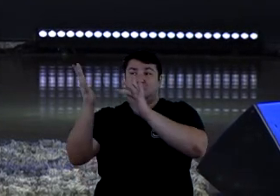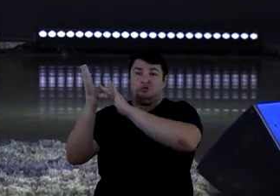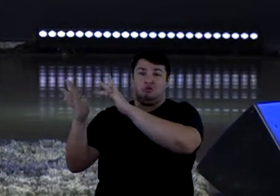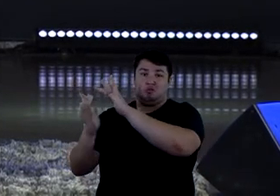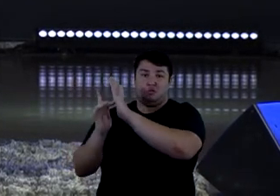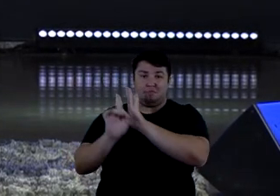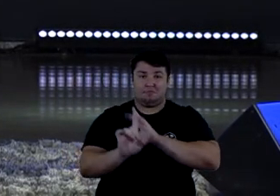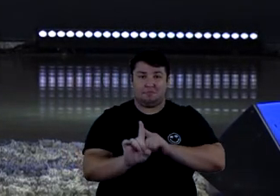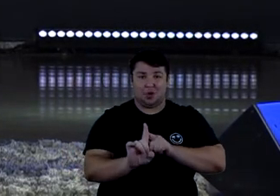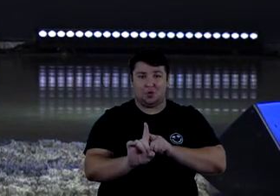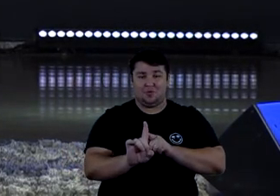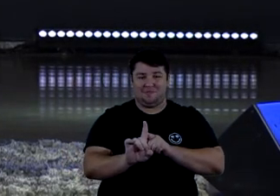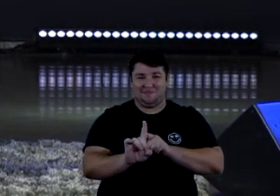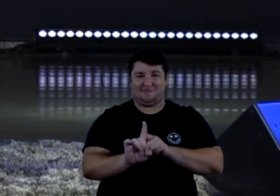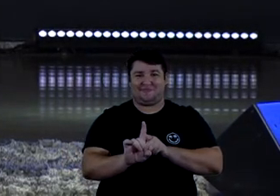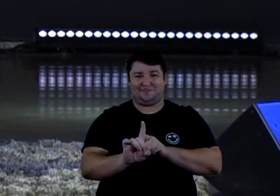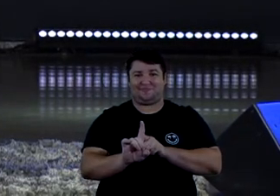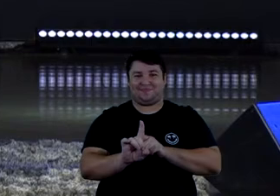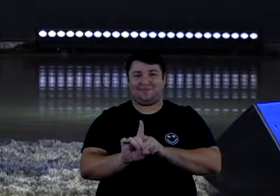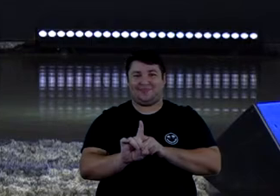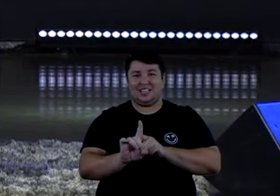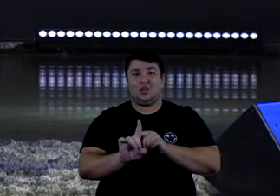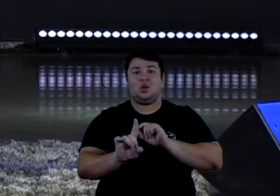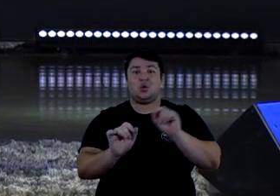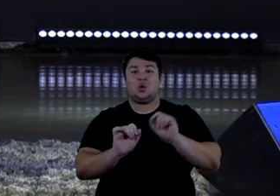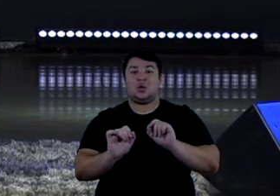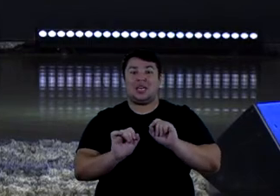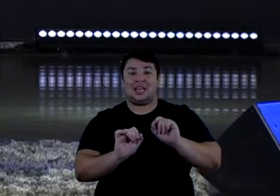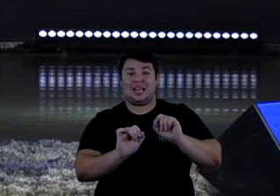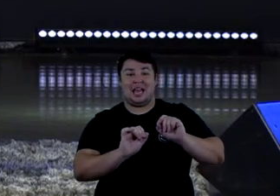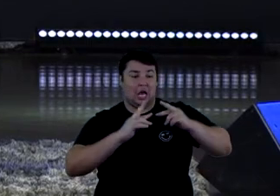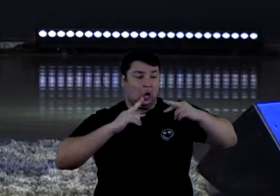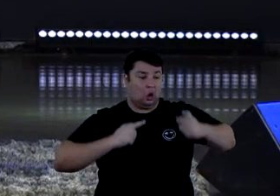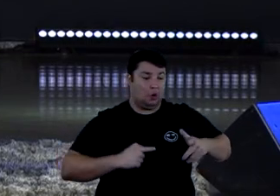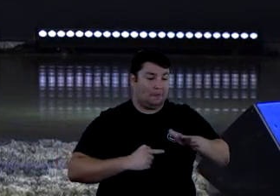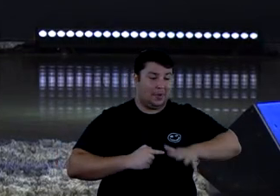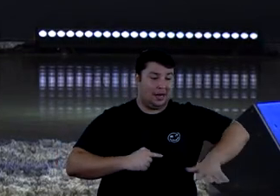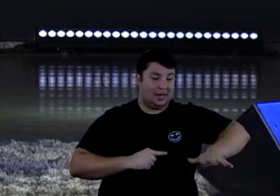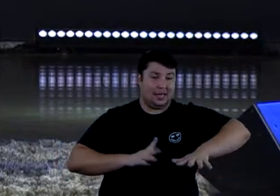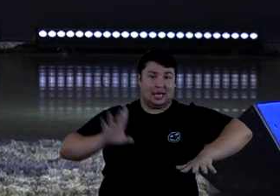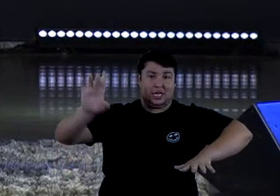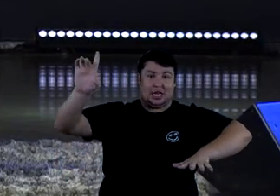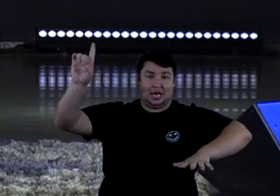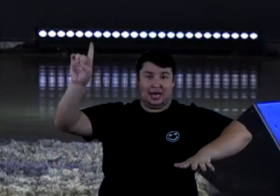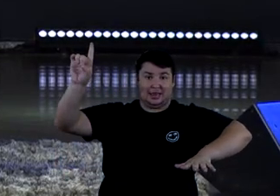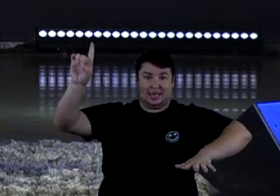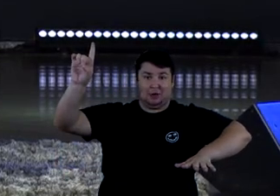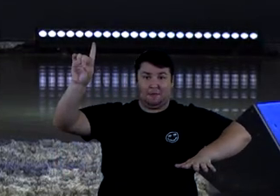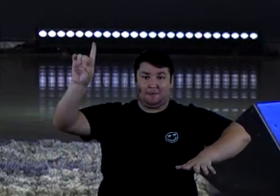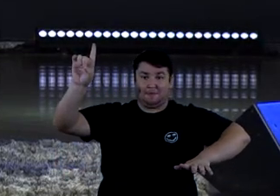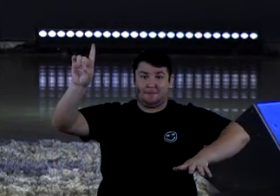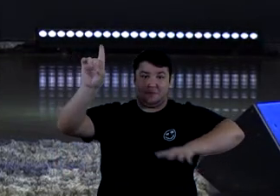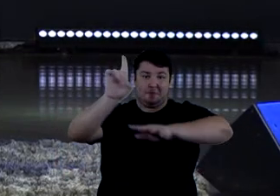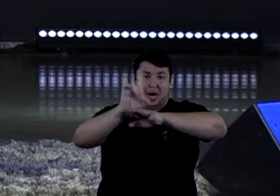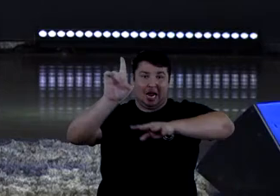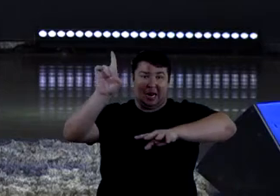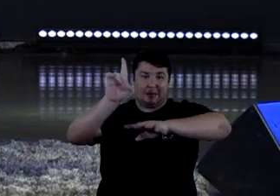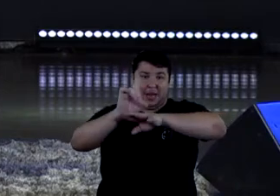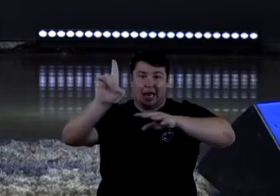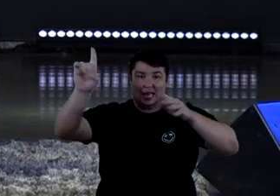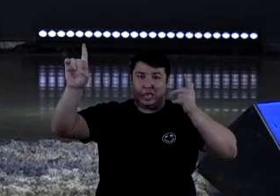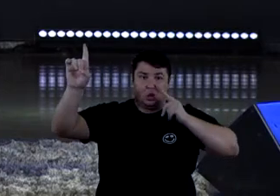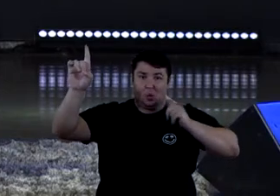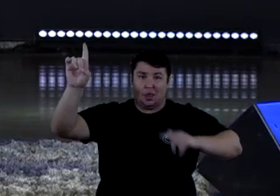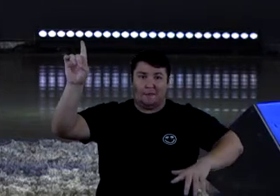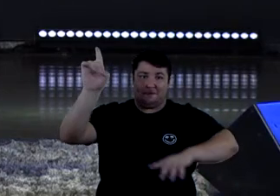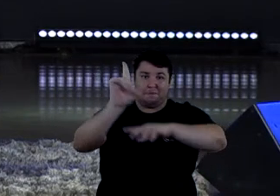Cristo, que veio para conectar essa pessoa selvagem, caída, destruída, com o